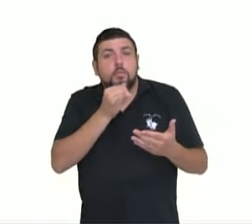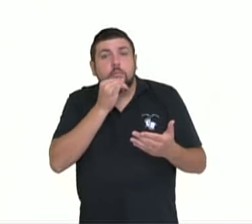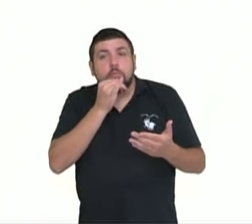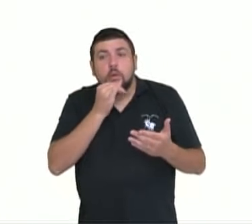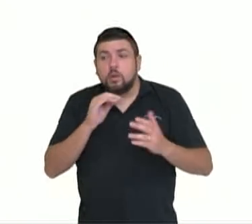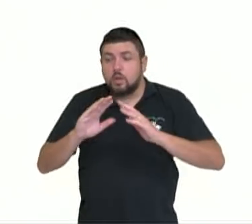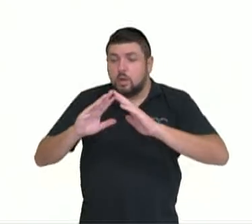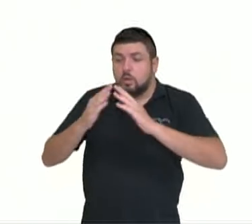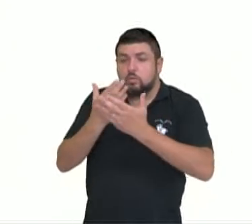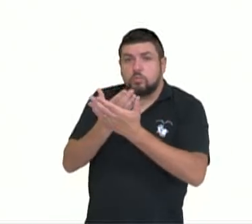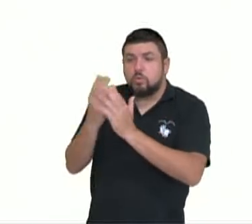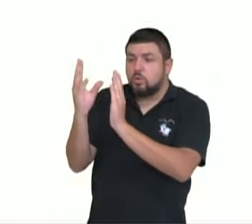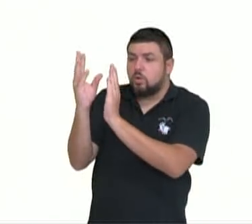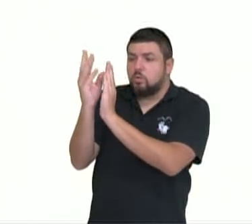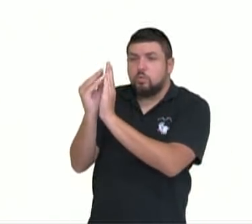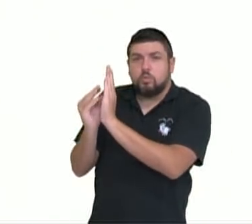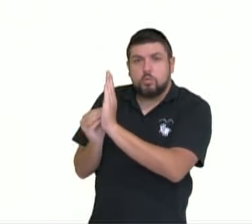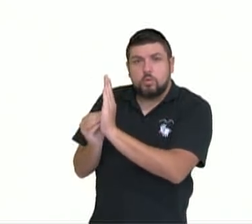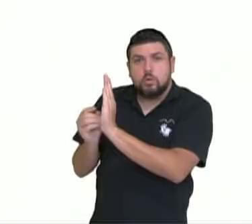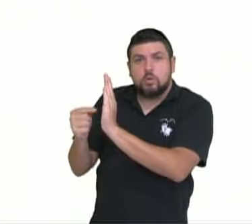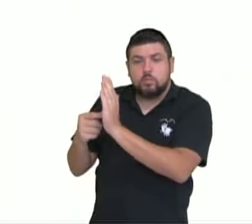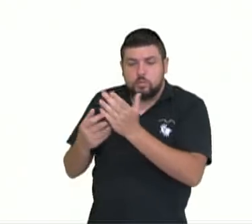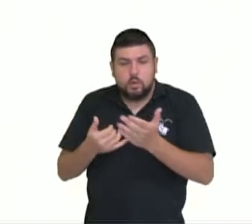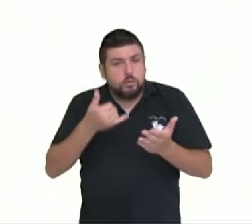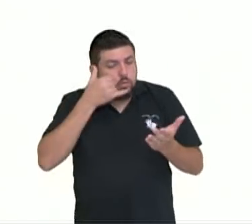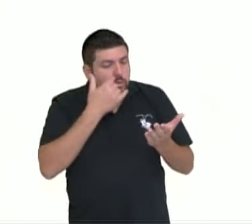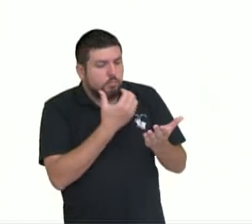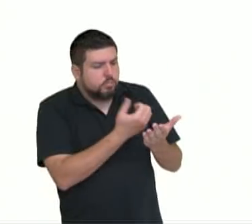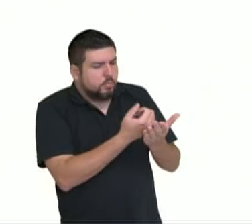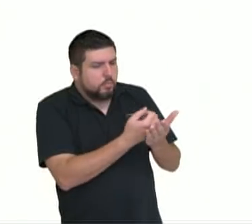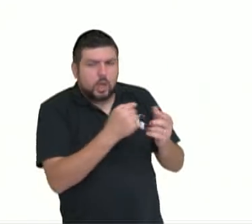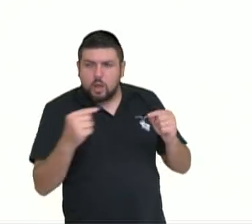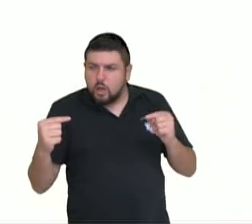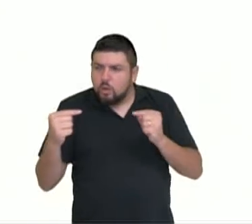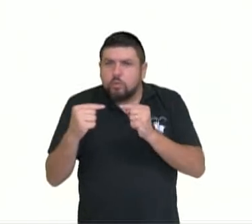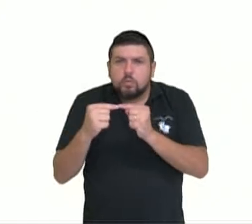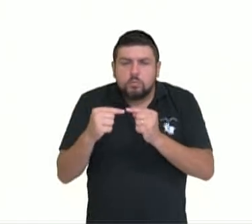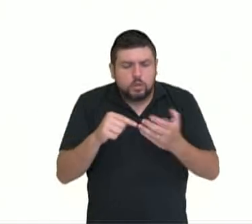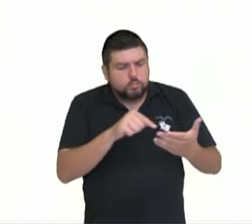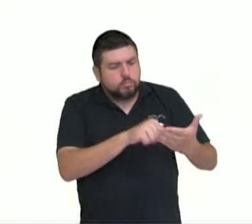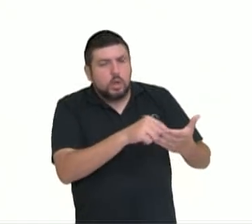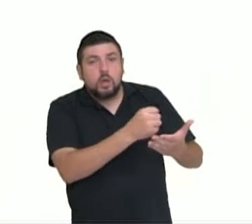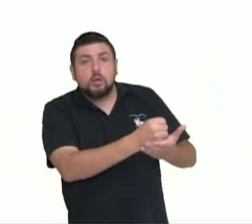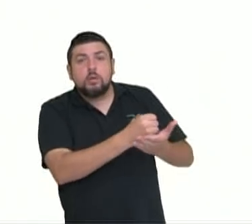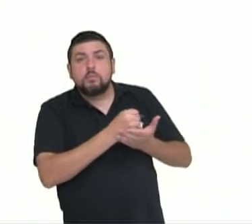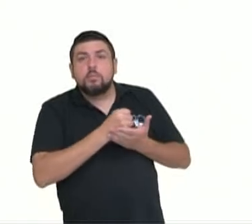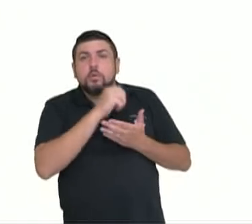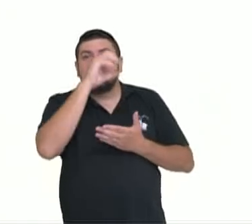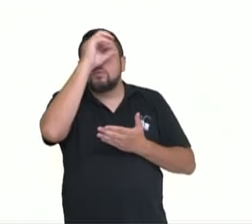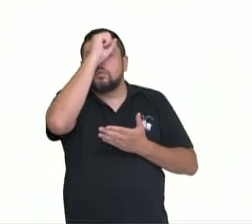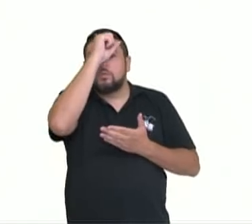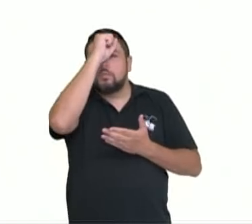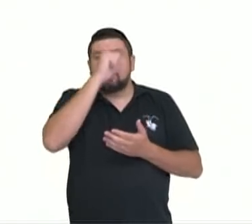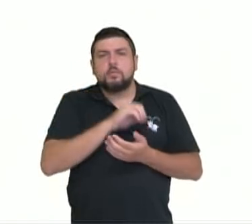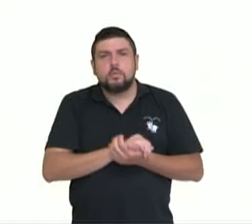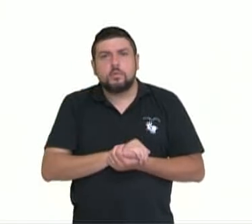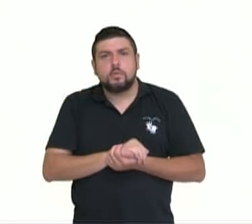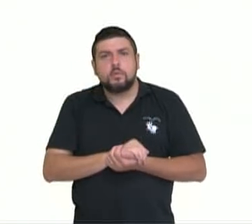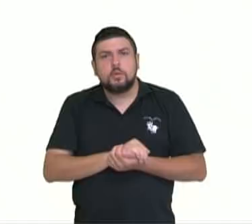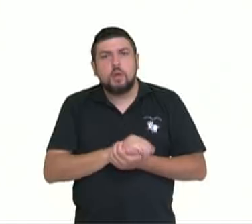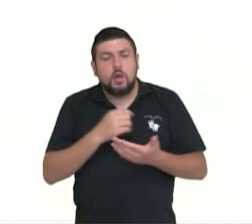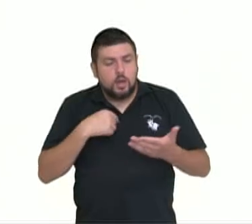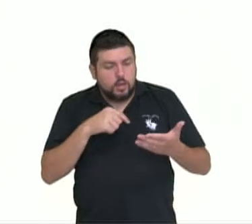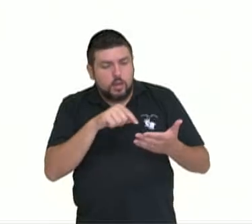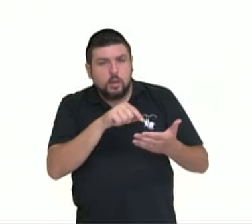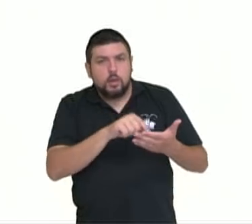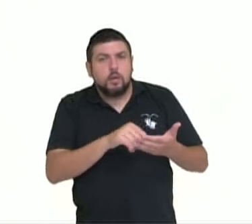conteúdos escolares. Então, olha que legal, se você tiver no teu smartphone um celular, um aplicativo que te ajuda a aprender